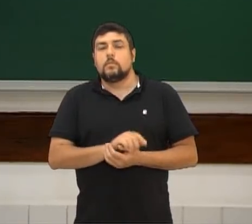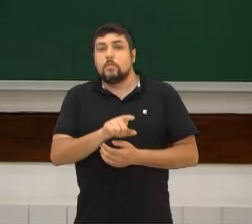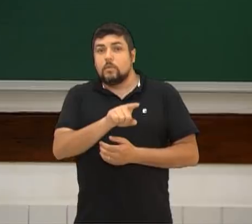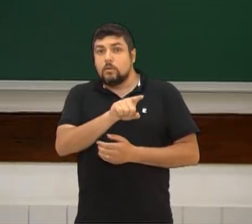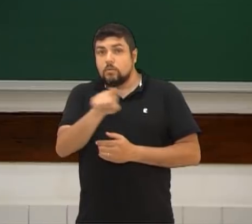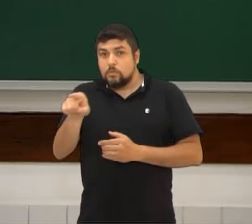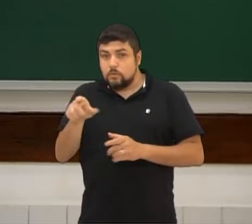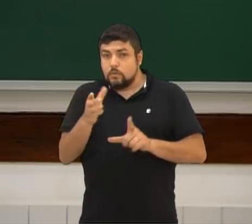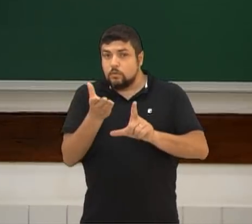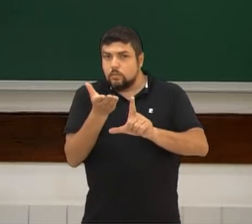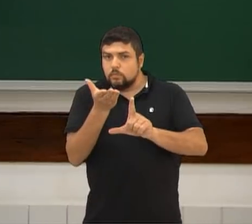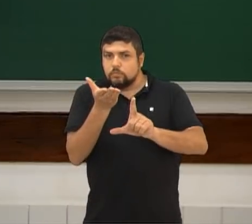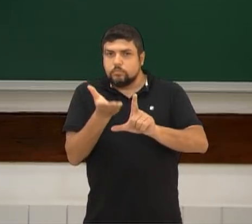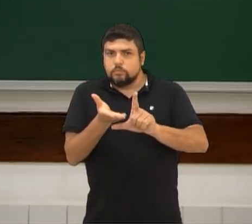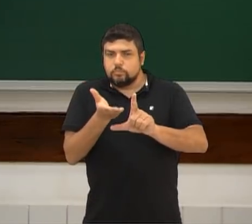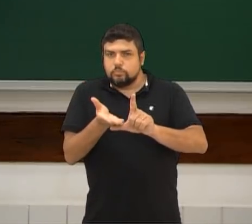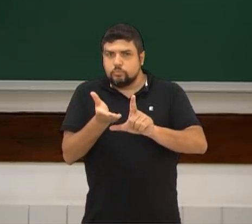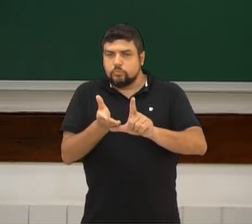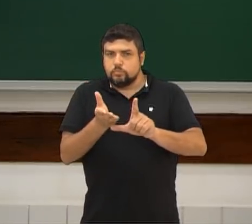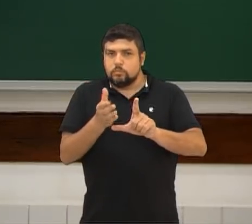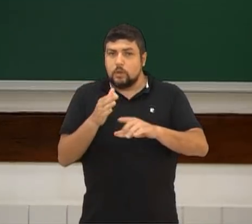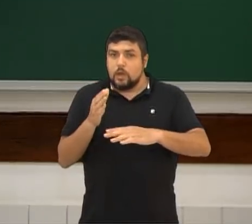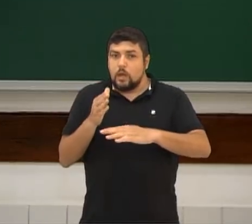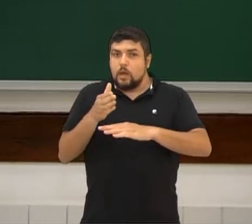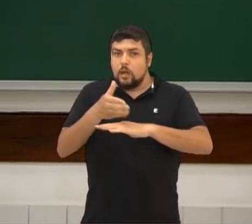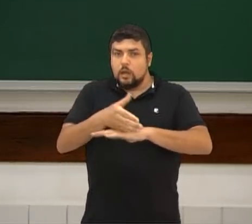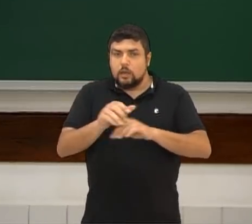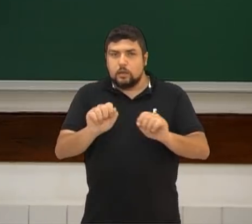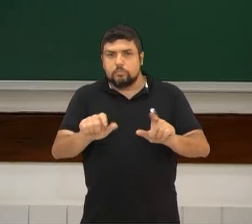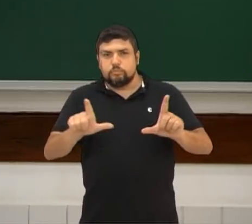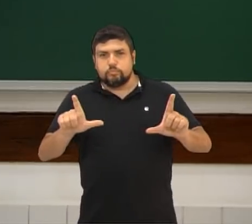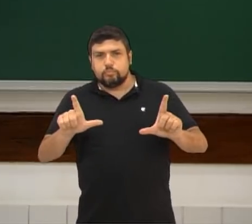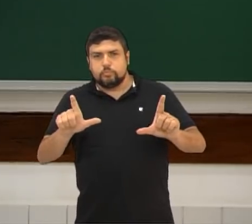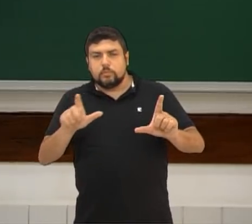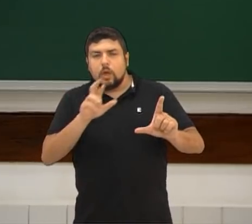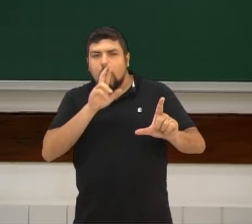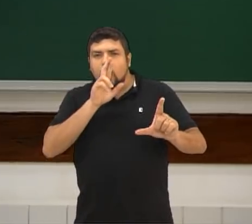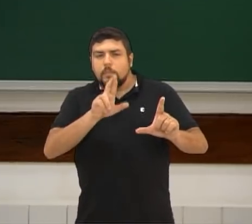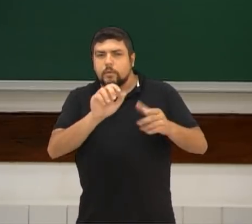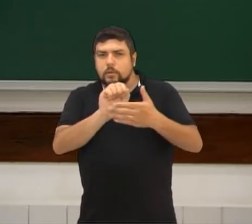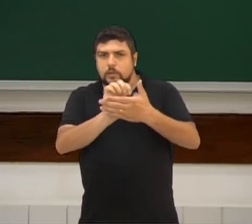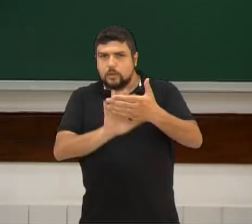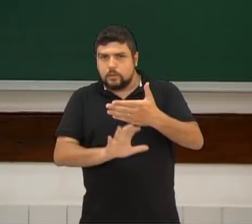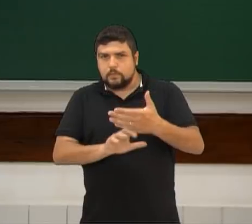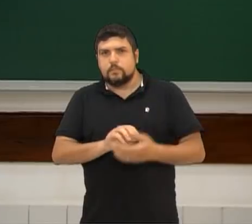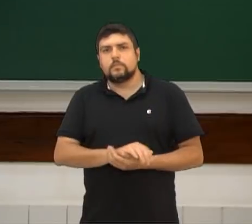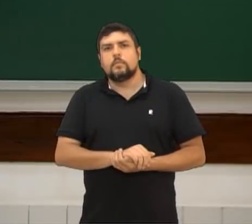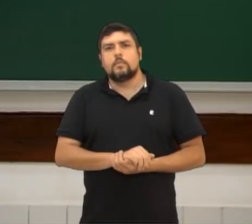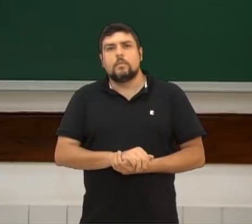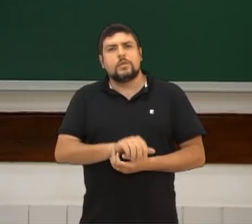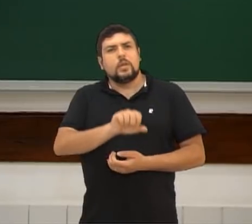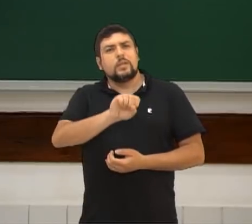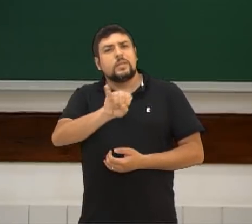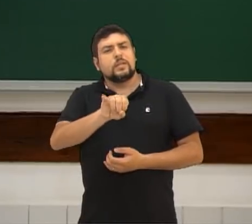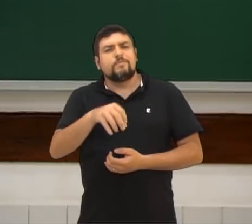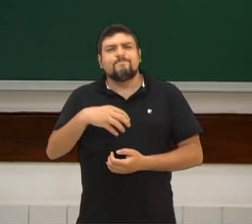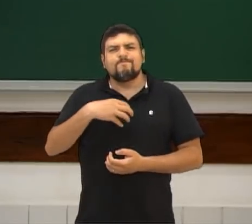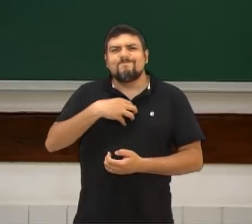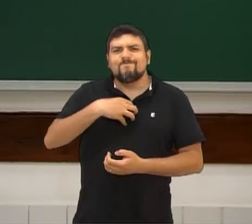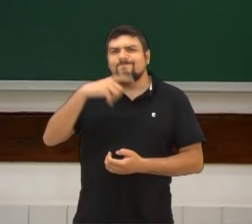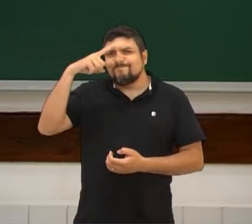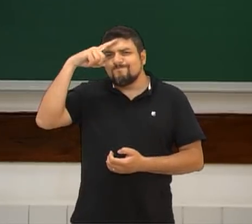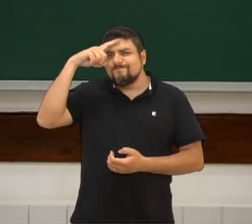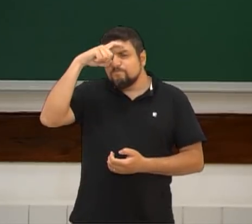no Classroom e realizar as atividades. Caso tenha alguma dificuldade para a realização das atividades, mande uma